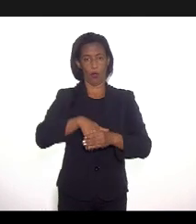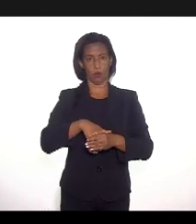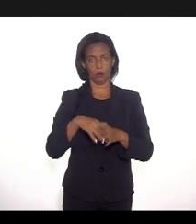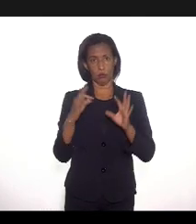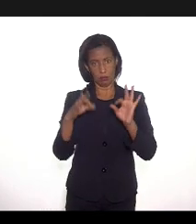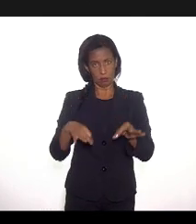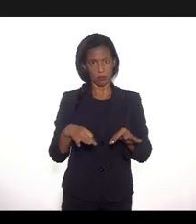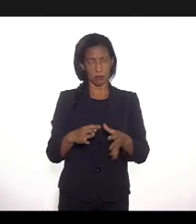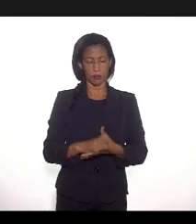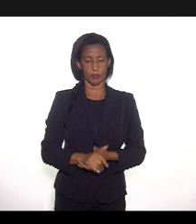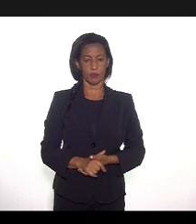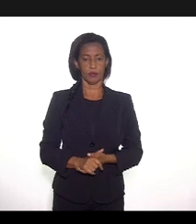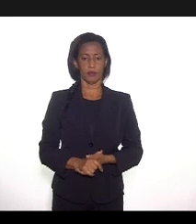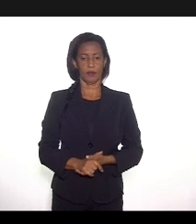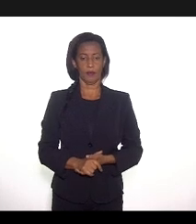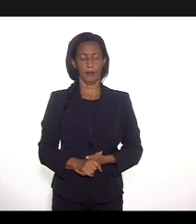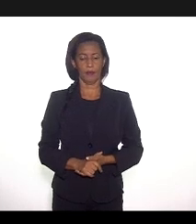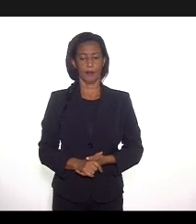Certo?